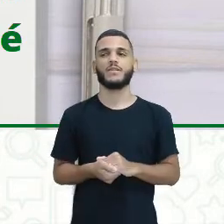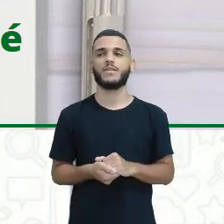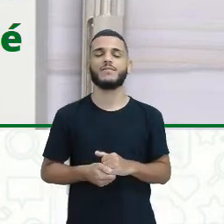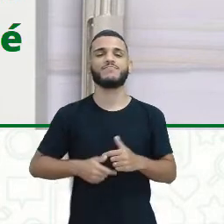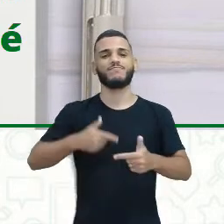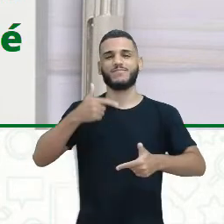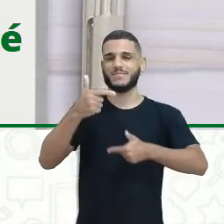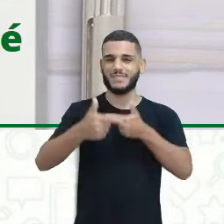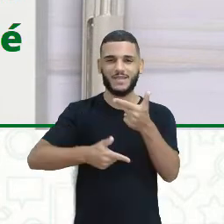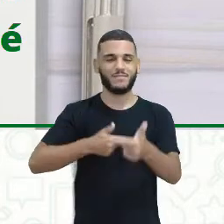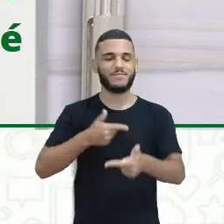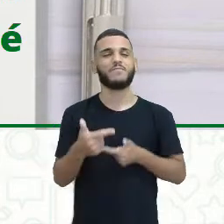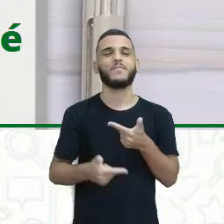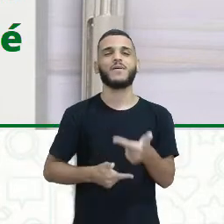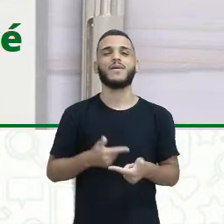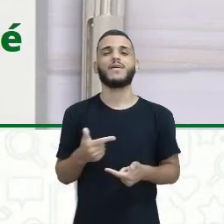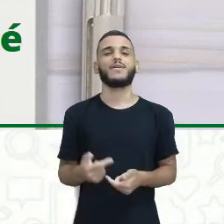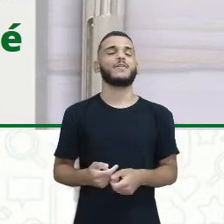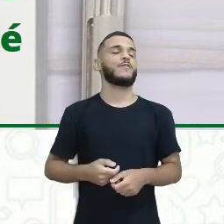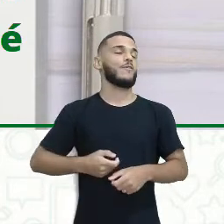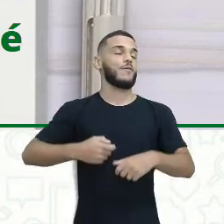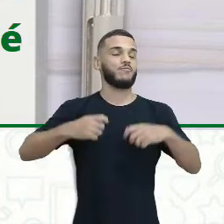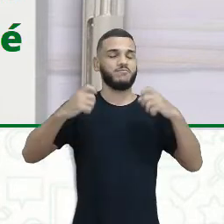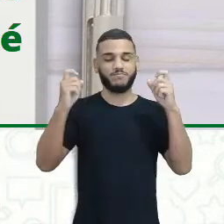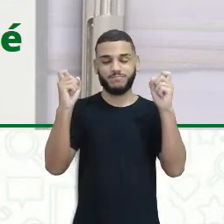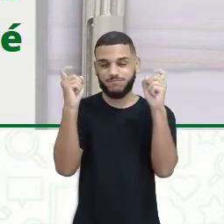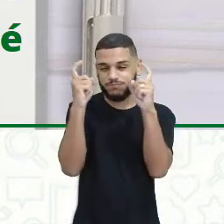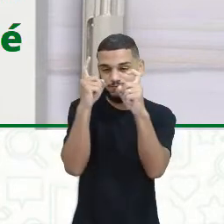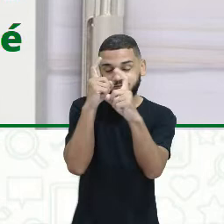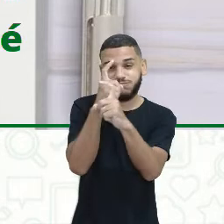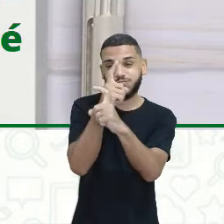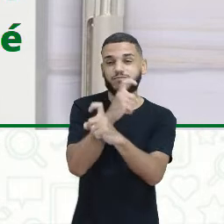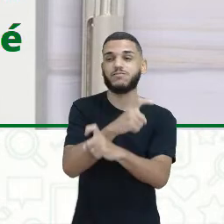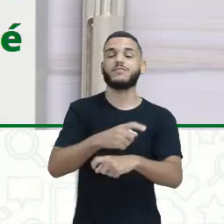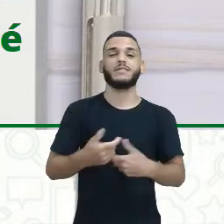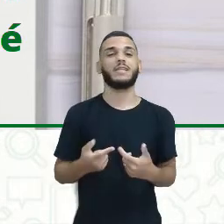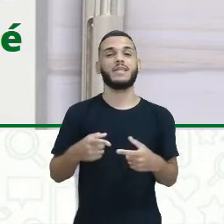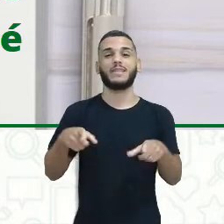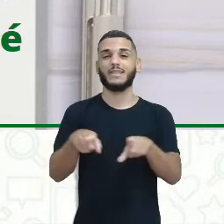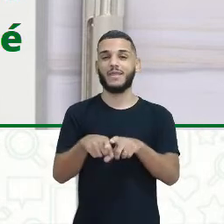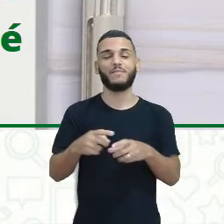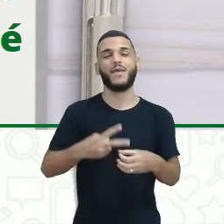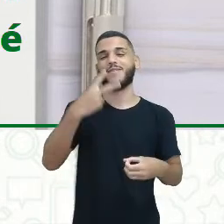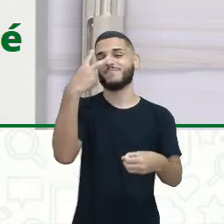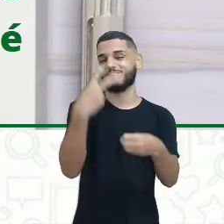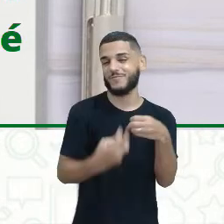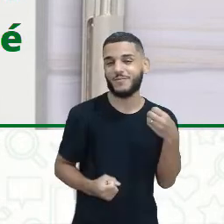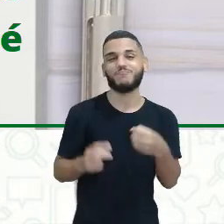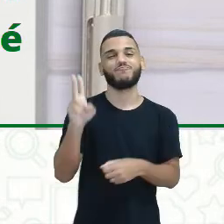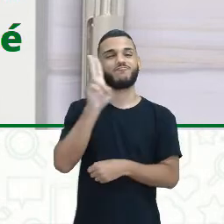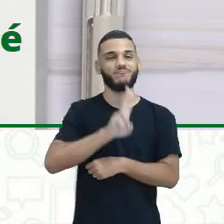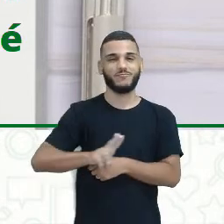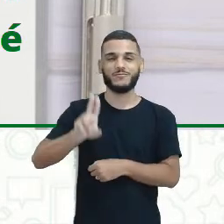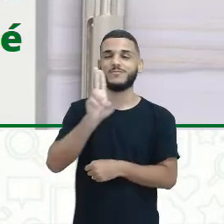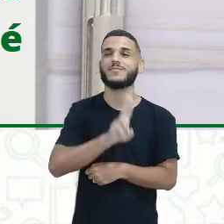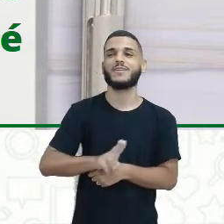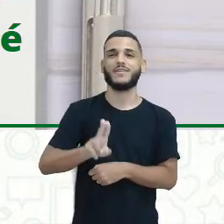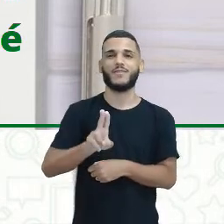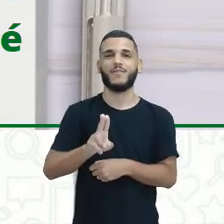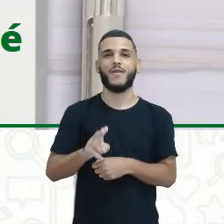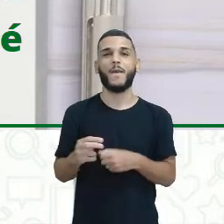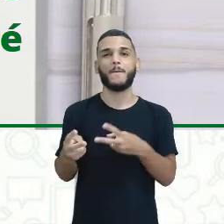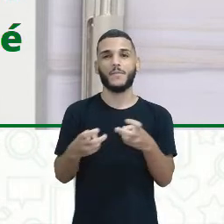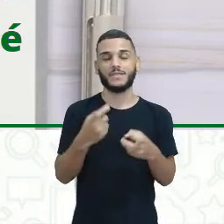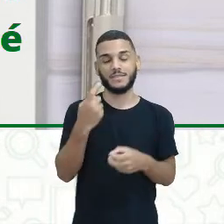um trabalho extremamente duro e pautado na violência, né? Aqui do lado vocês estão vendo, tem